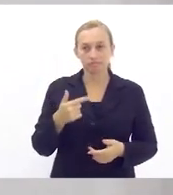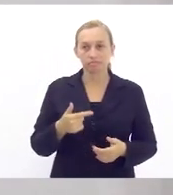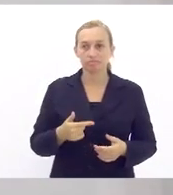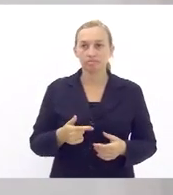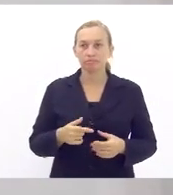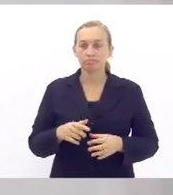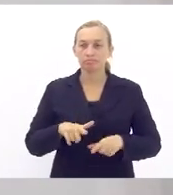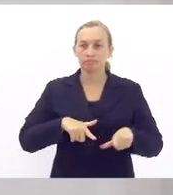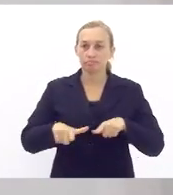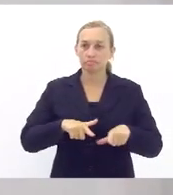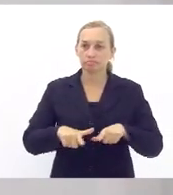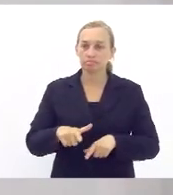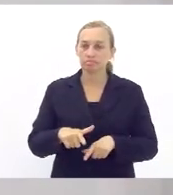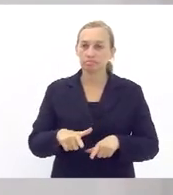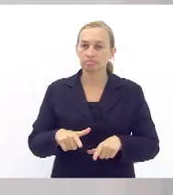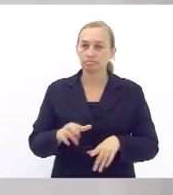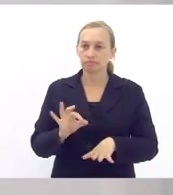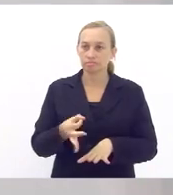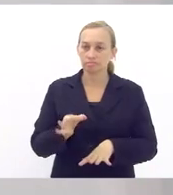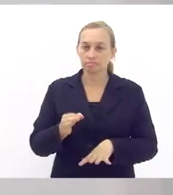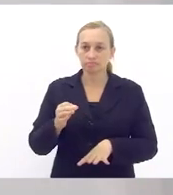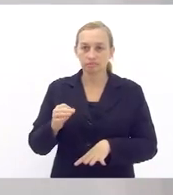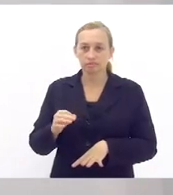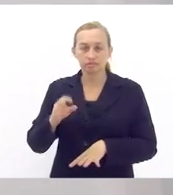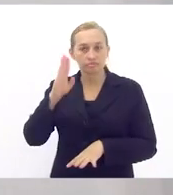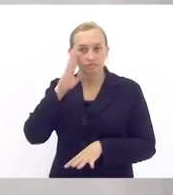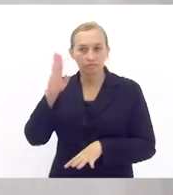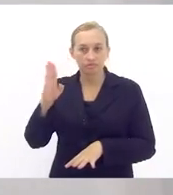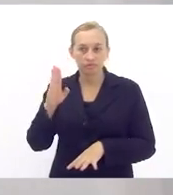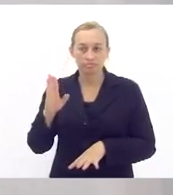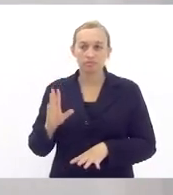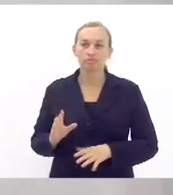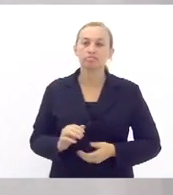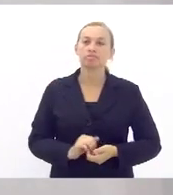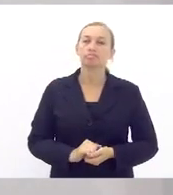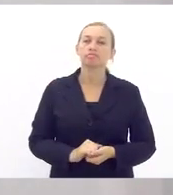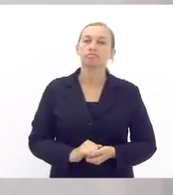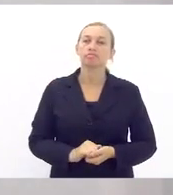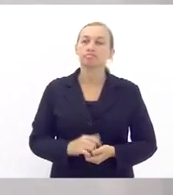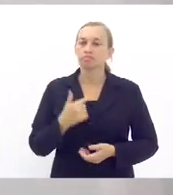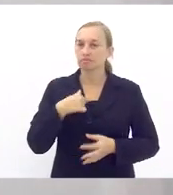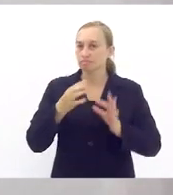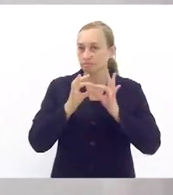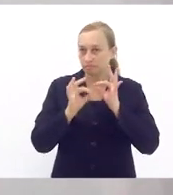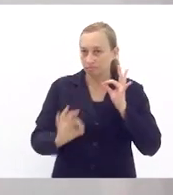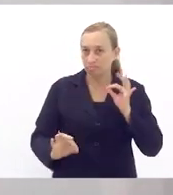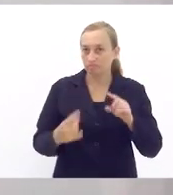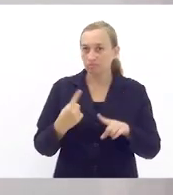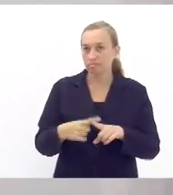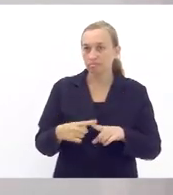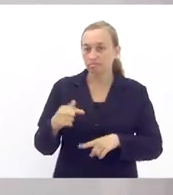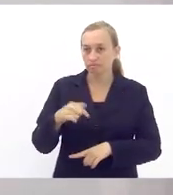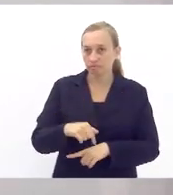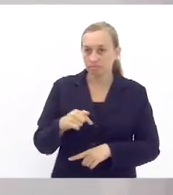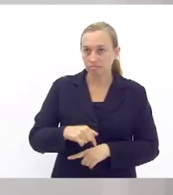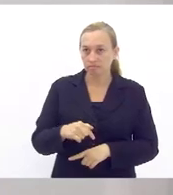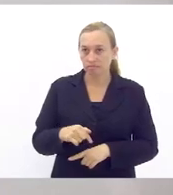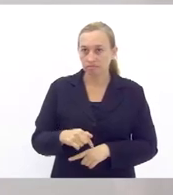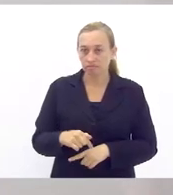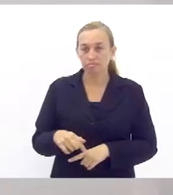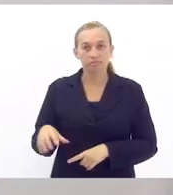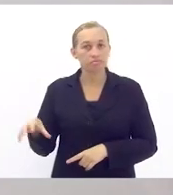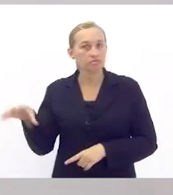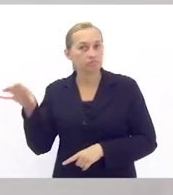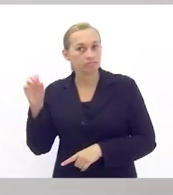devido porque eu acho que esse essa é a função do Parlamento também não quero me alongar até porque tô aqui na condição de